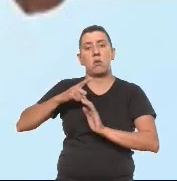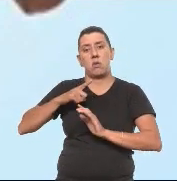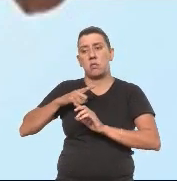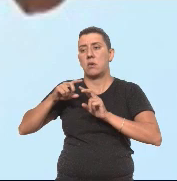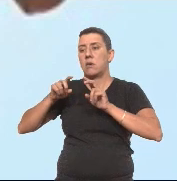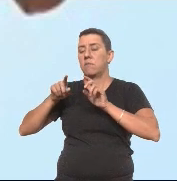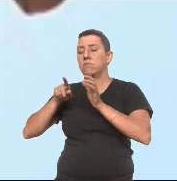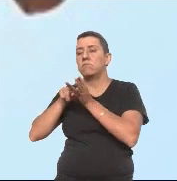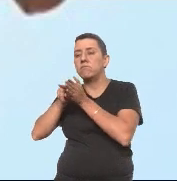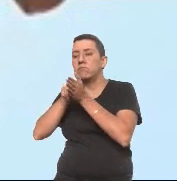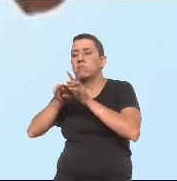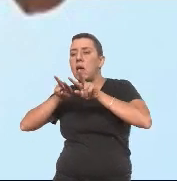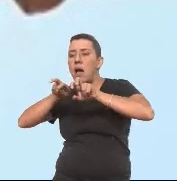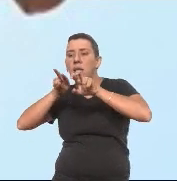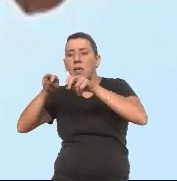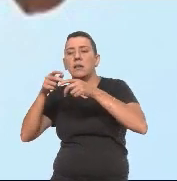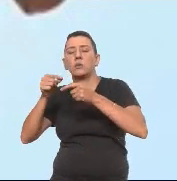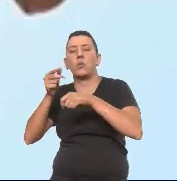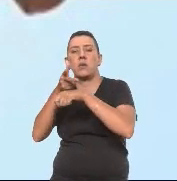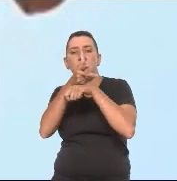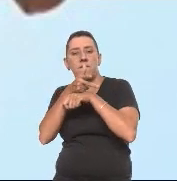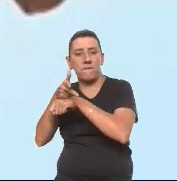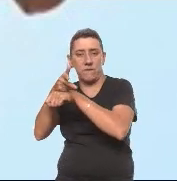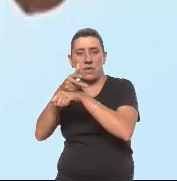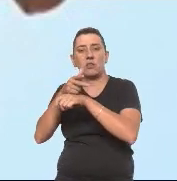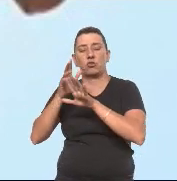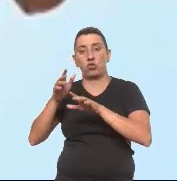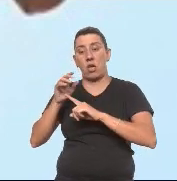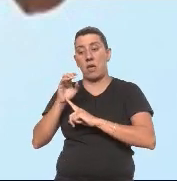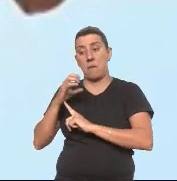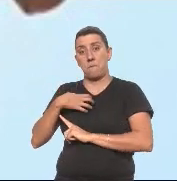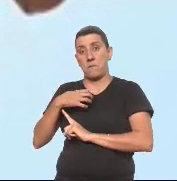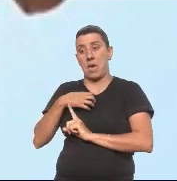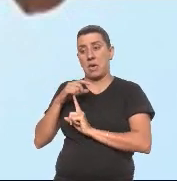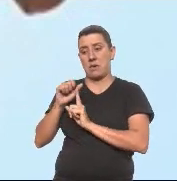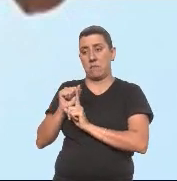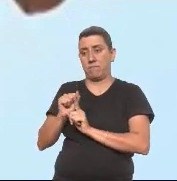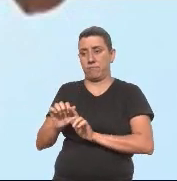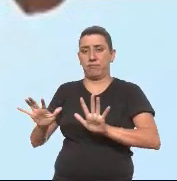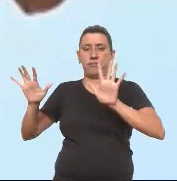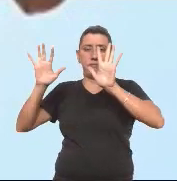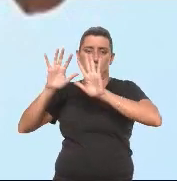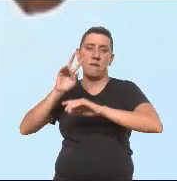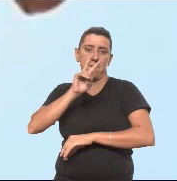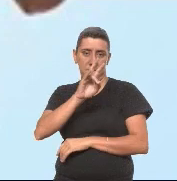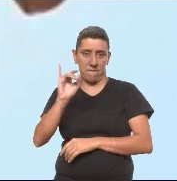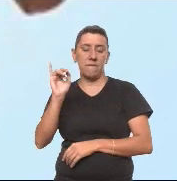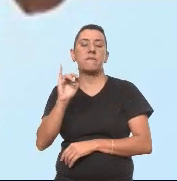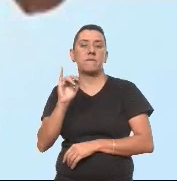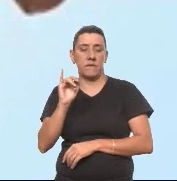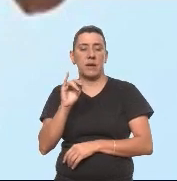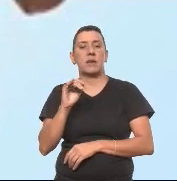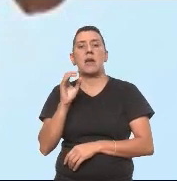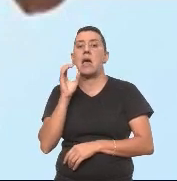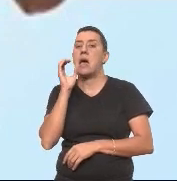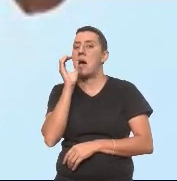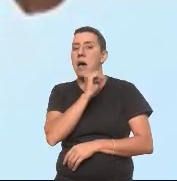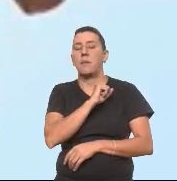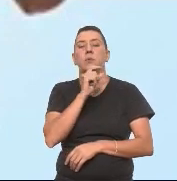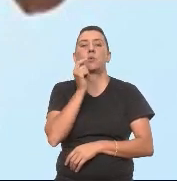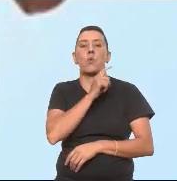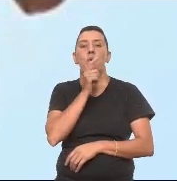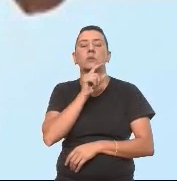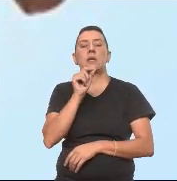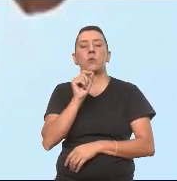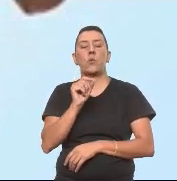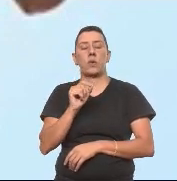inteligente é e isso vai se expandir agora para o estado como um todo mas é rapidamente isso conseguiu trazer